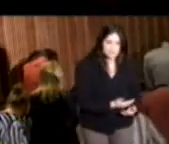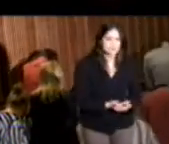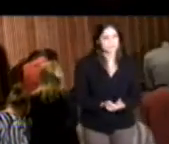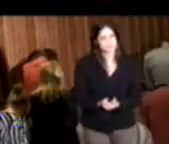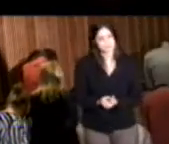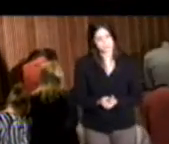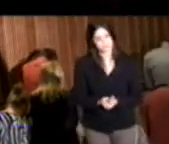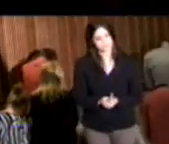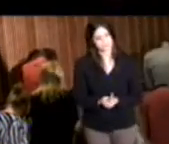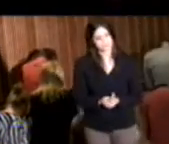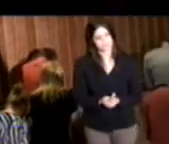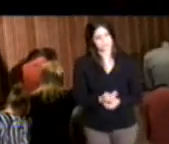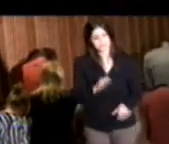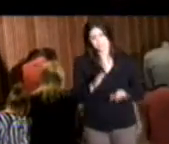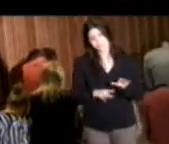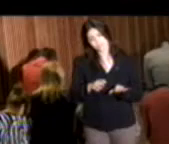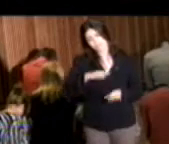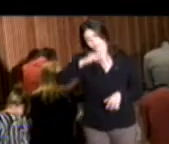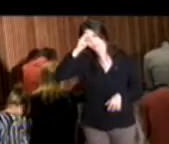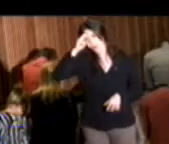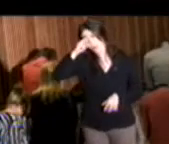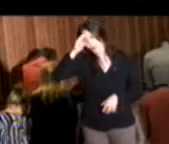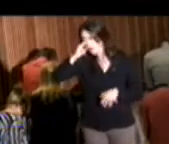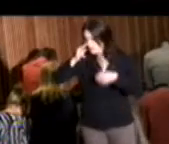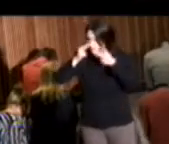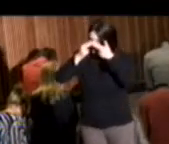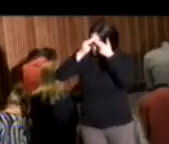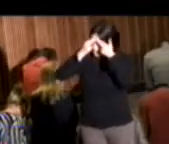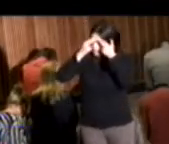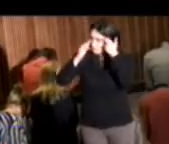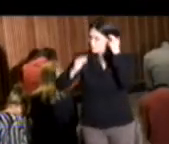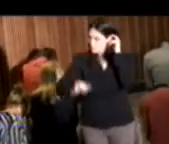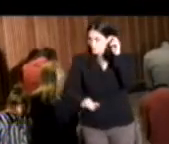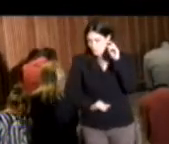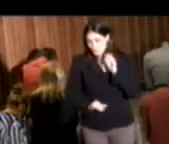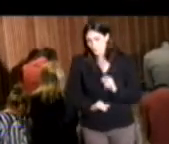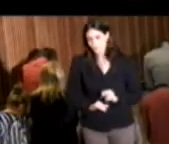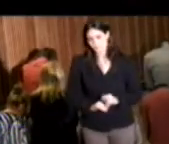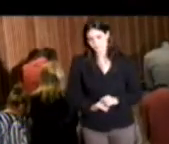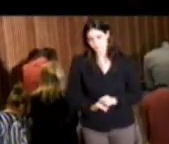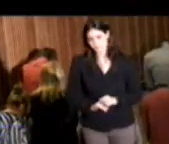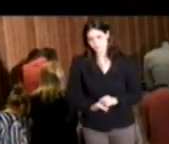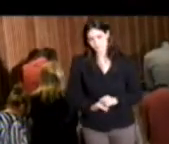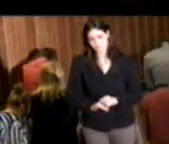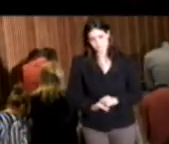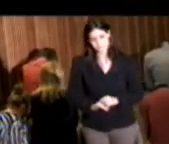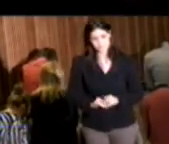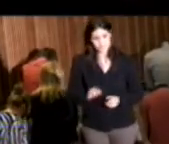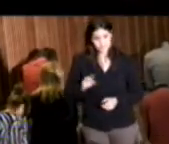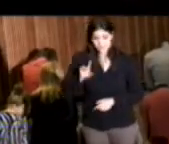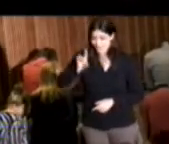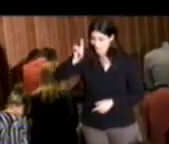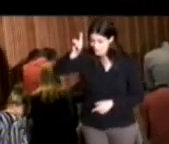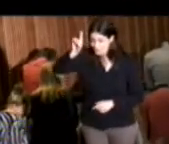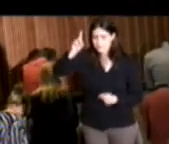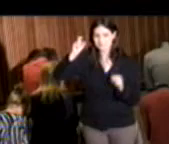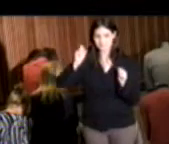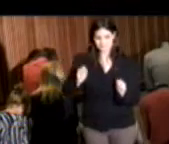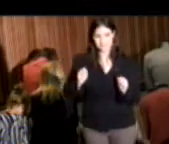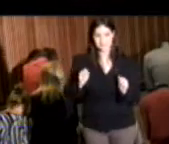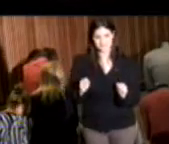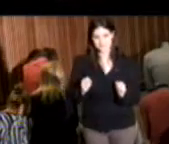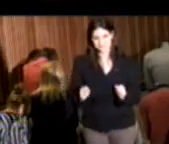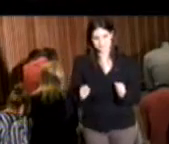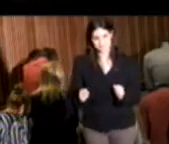essa lembrança, por essa dor que está aí dentro do teu coração. Porque Jesus é poderoso para fazer isso.